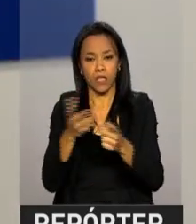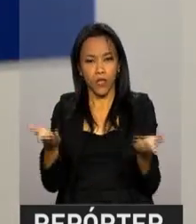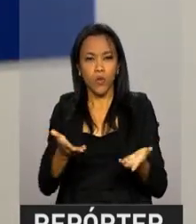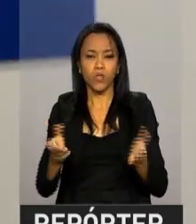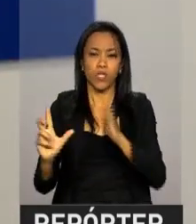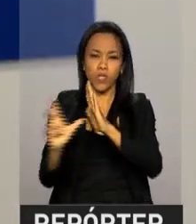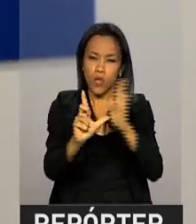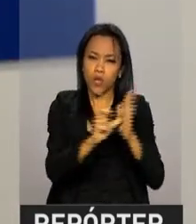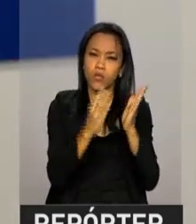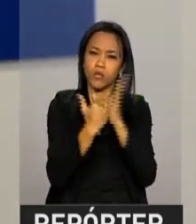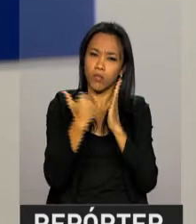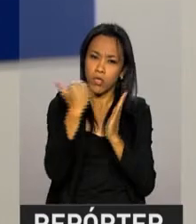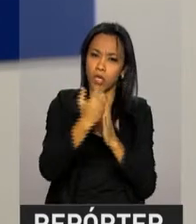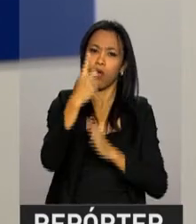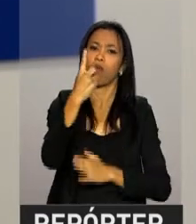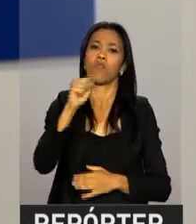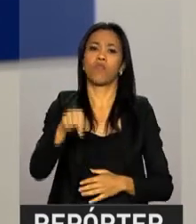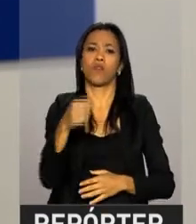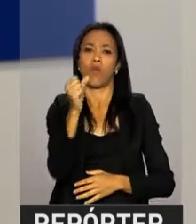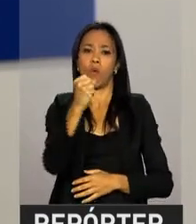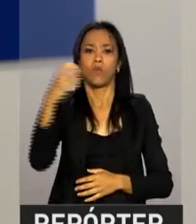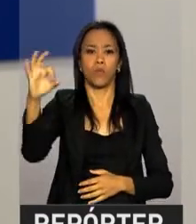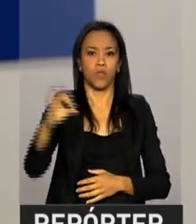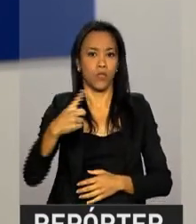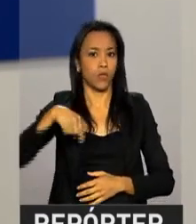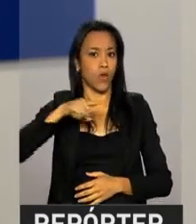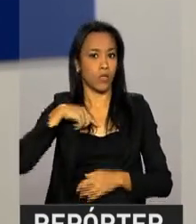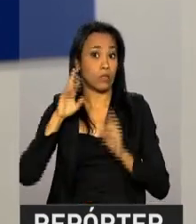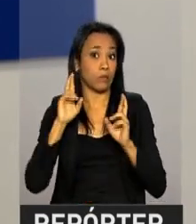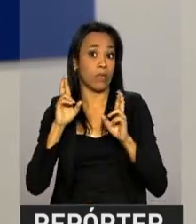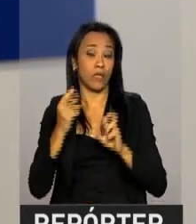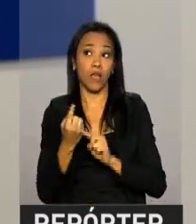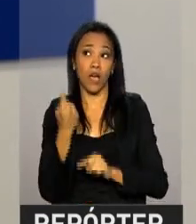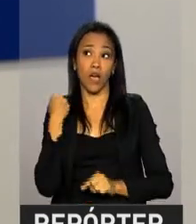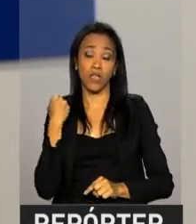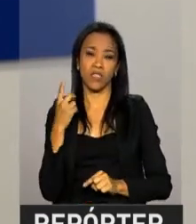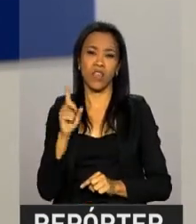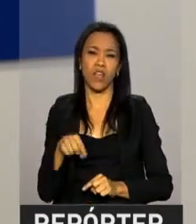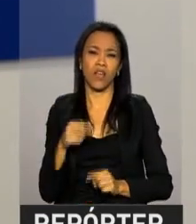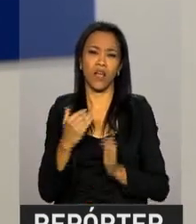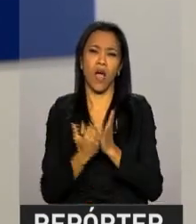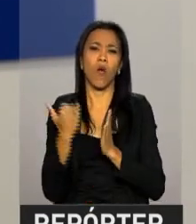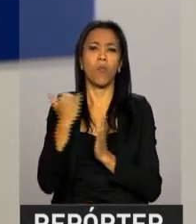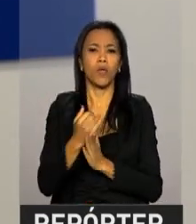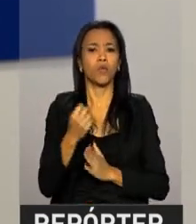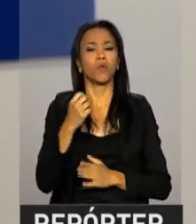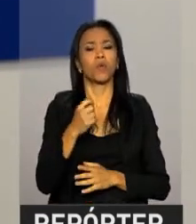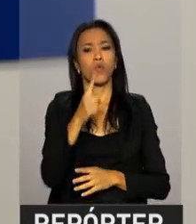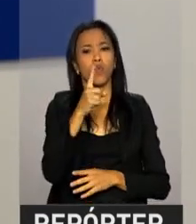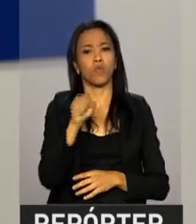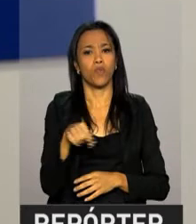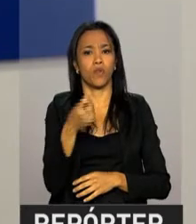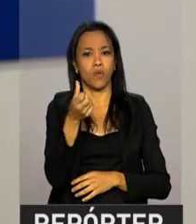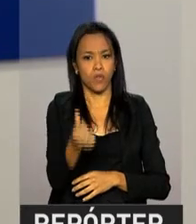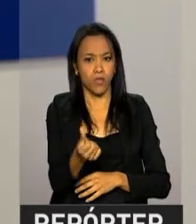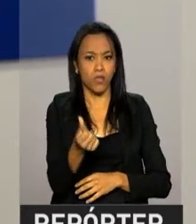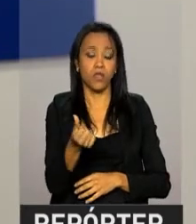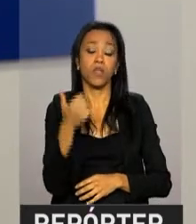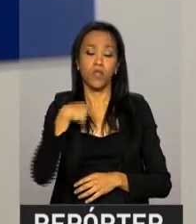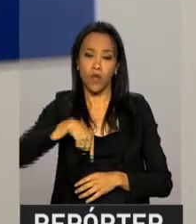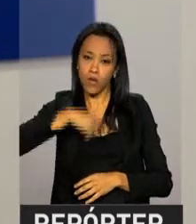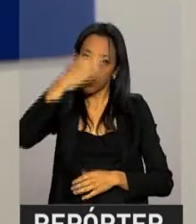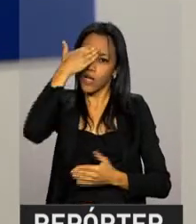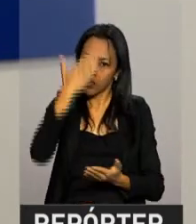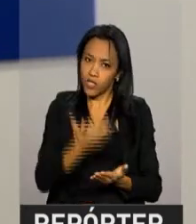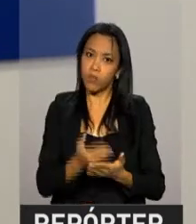crescer 1,8 por cento nossa expectativa anterior era de uma alta de 1,6 ou seja a gente acredita que a